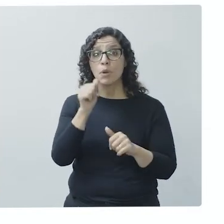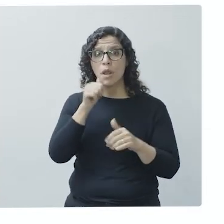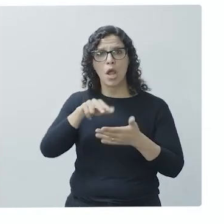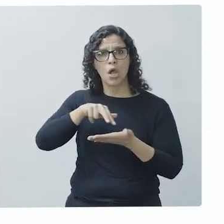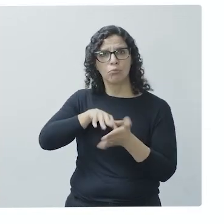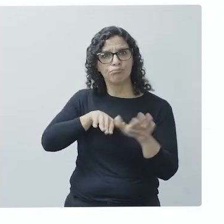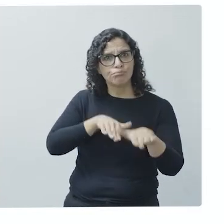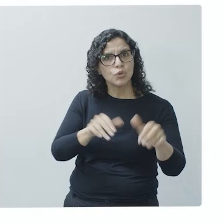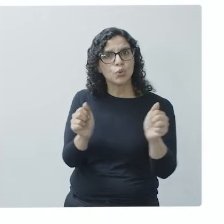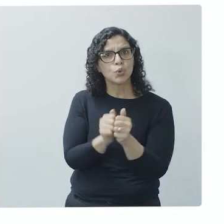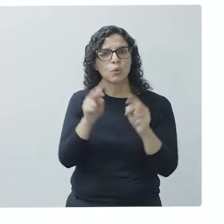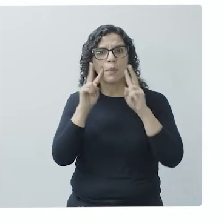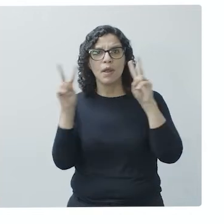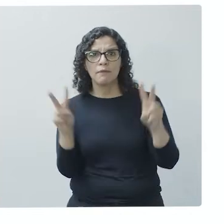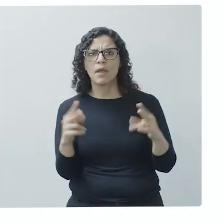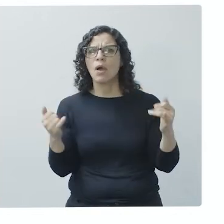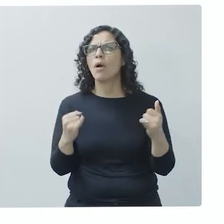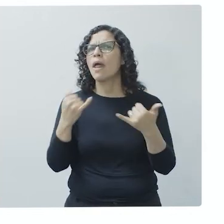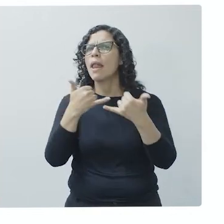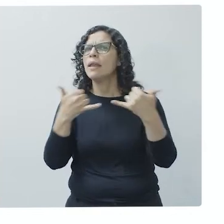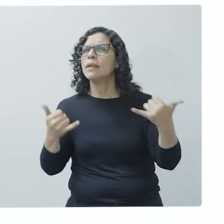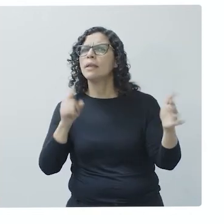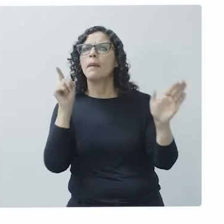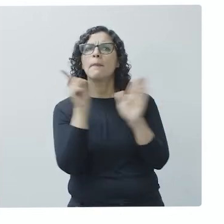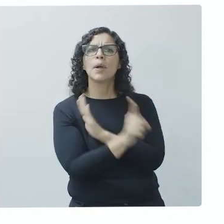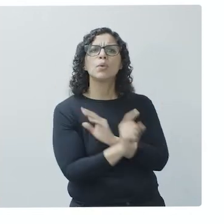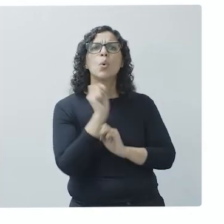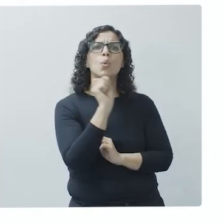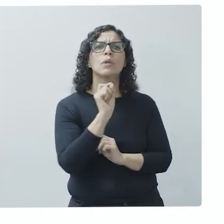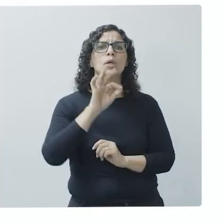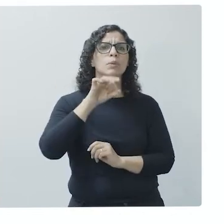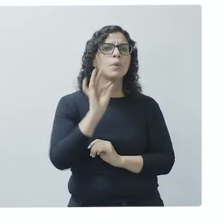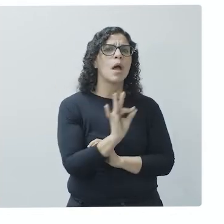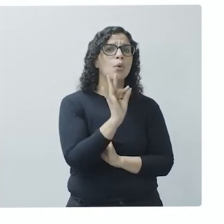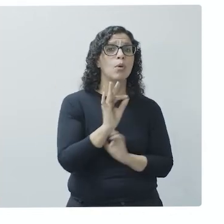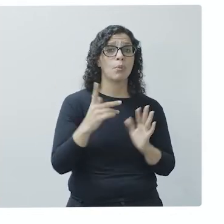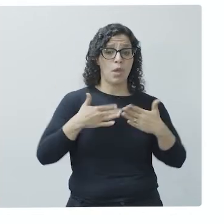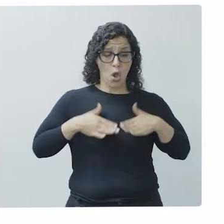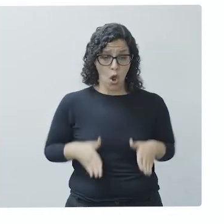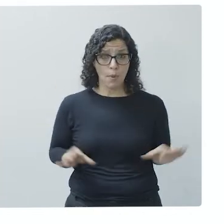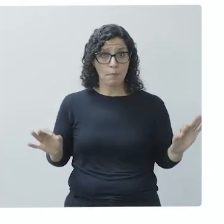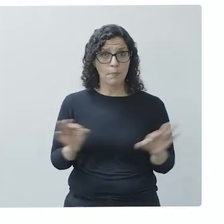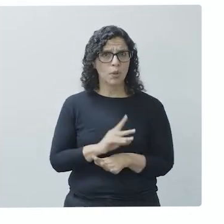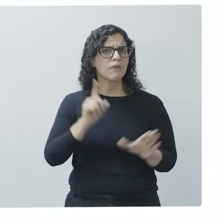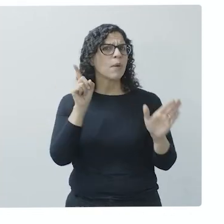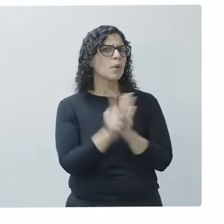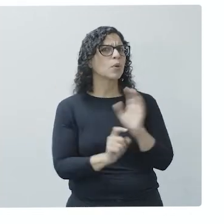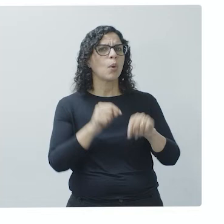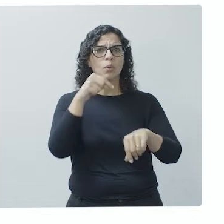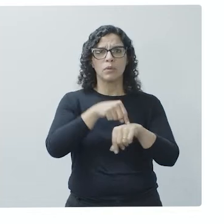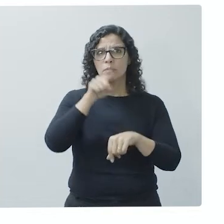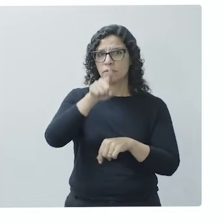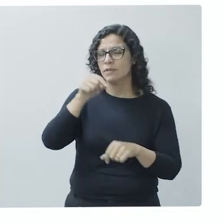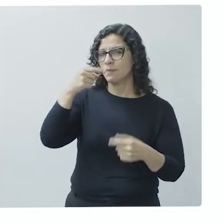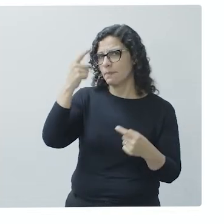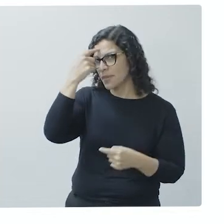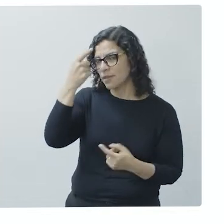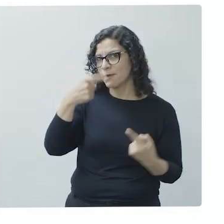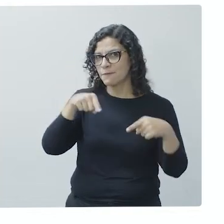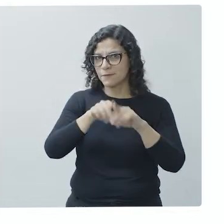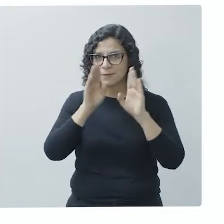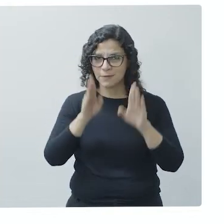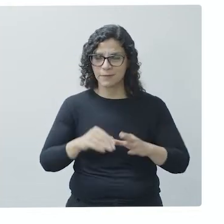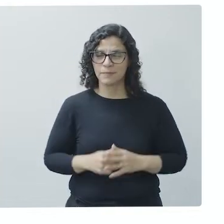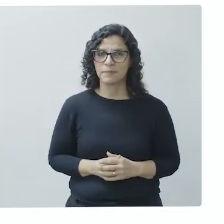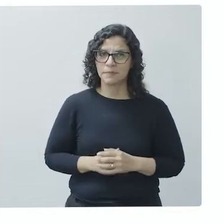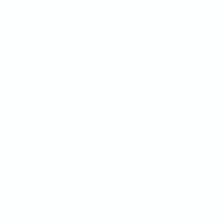E agora, o que será que a linha poderia perguntar, já que já está pronto o vestido? Vou dar um tempinho para você pensar e eu